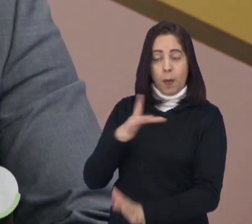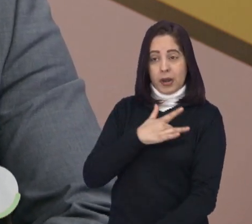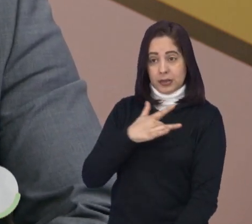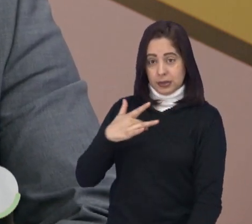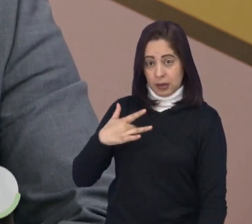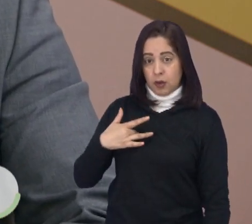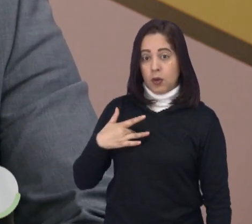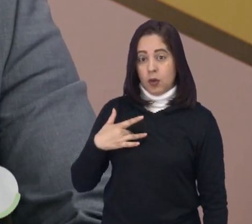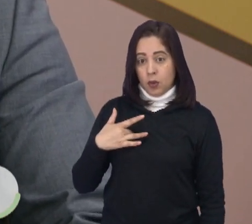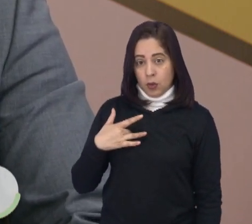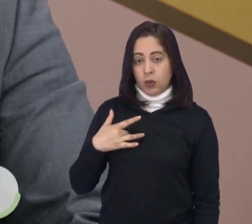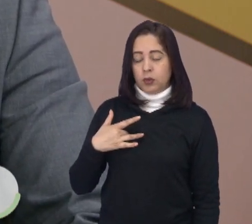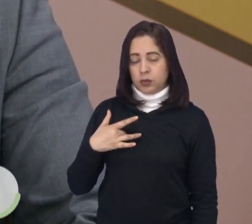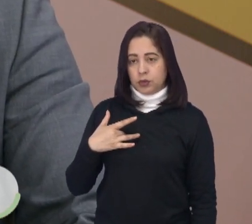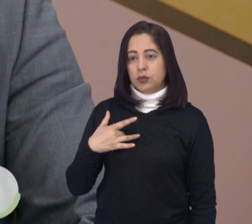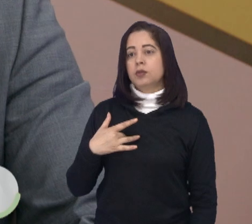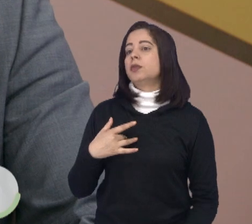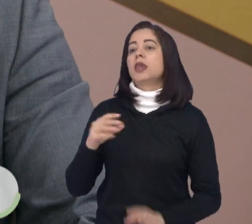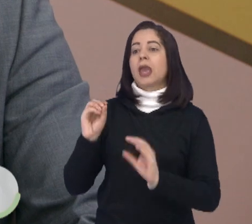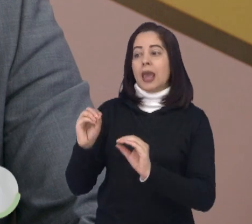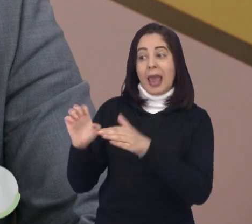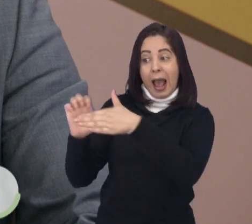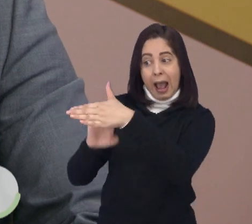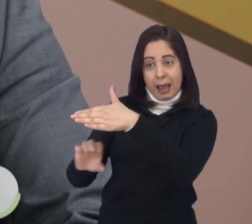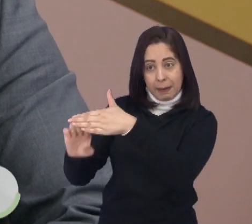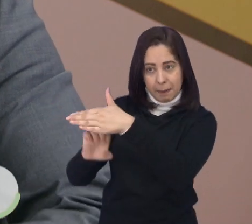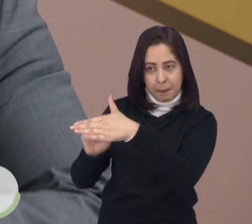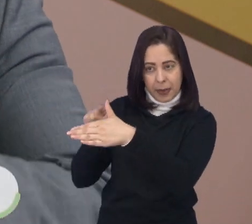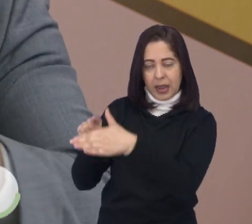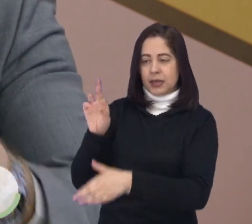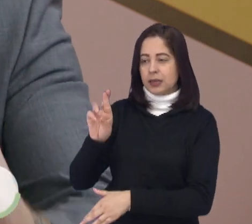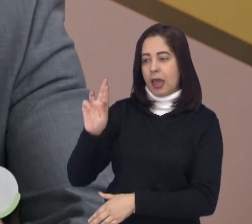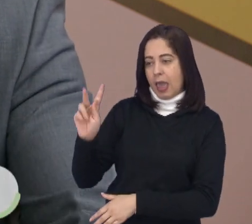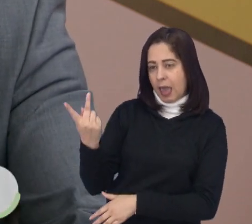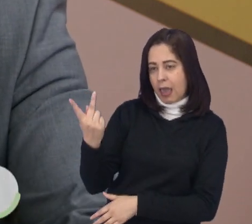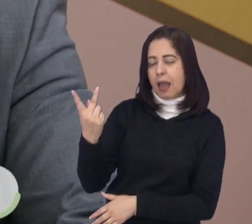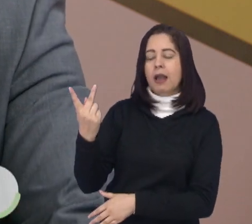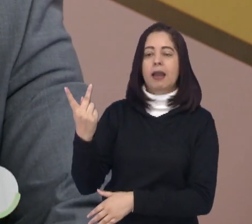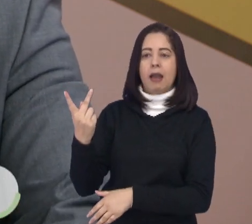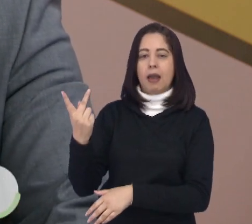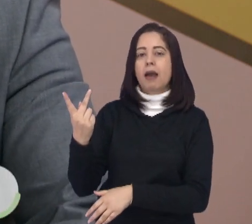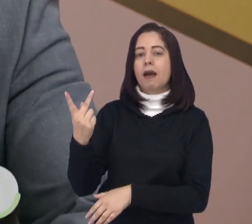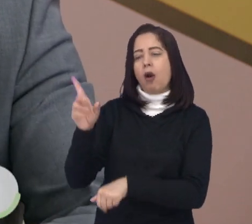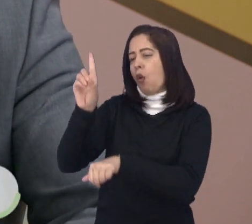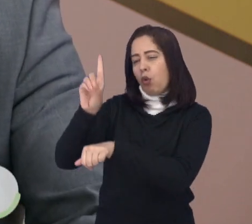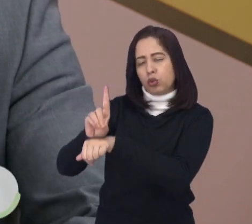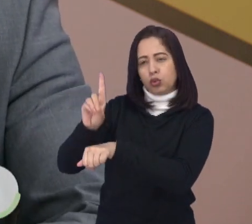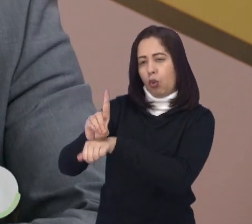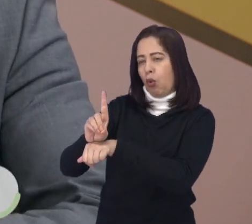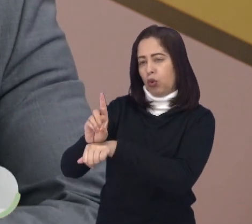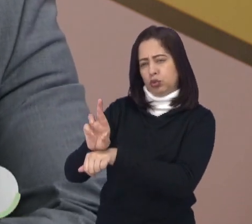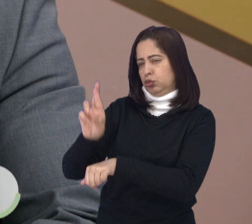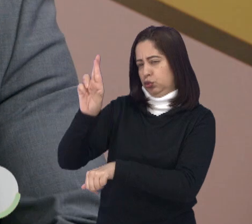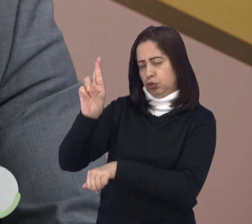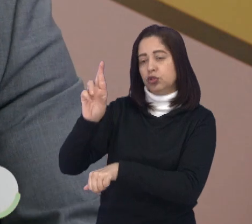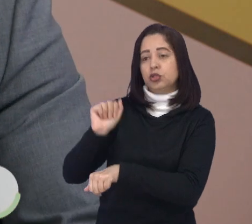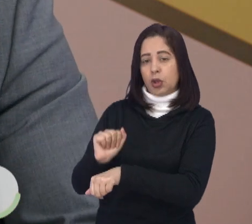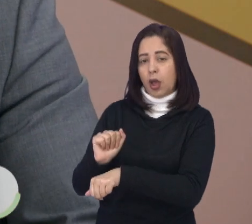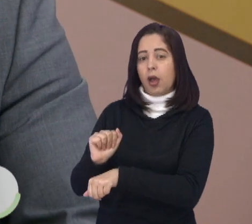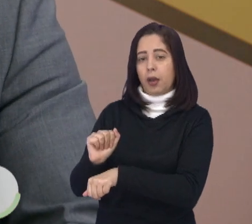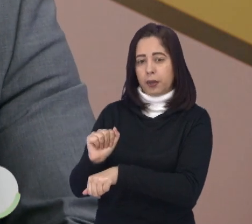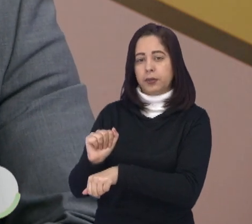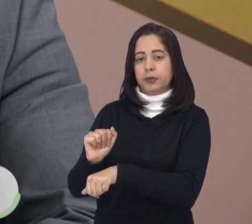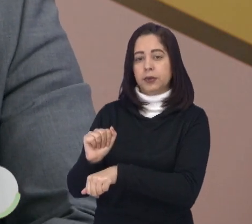ocupacional, para que ele possa orientar, né, seja o RH, o empresário, ou, enfim, né, quem vai tomar conta